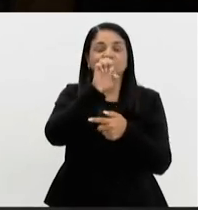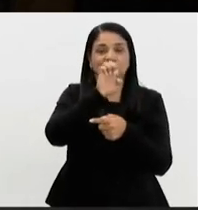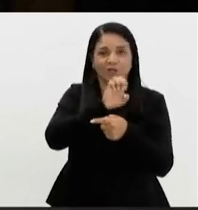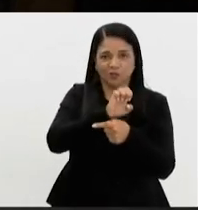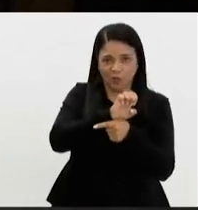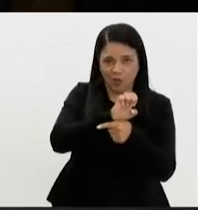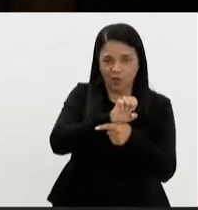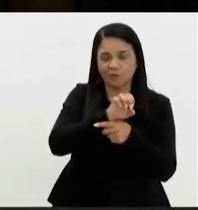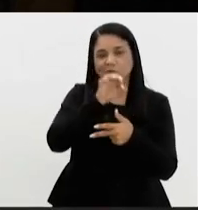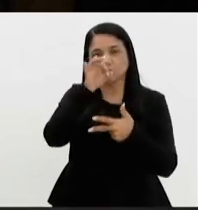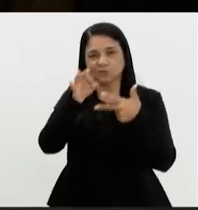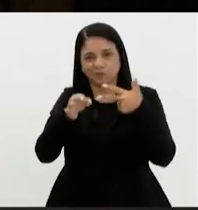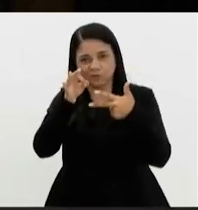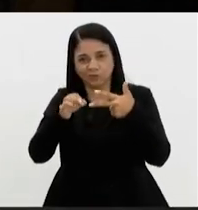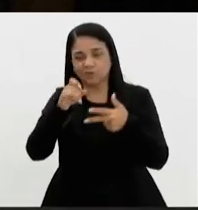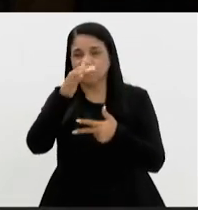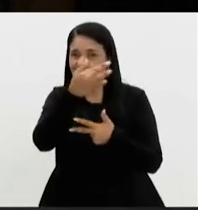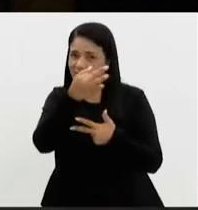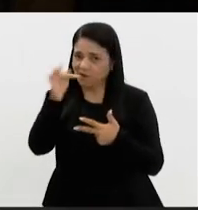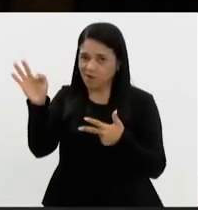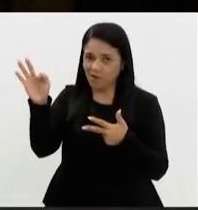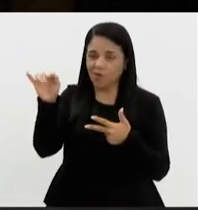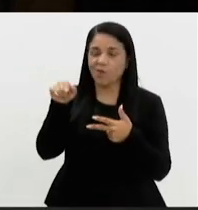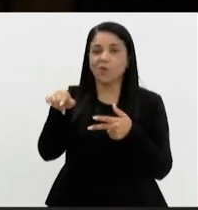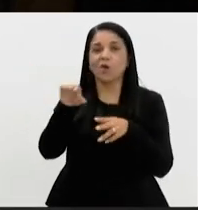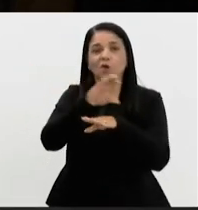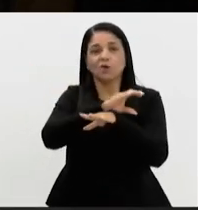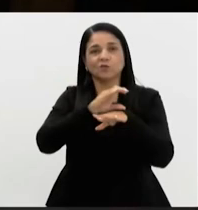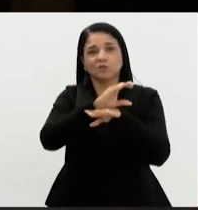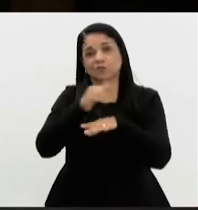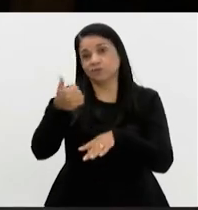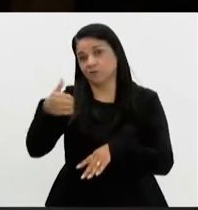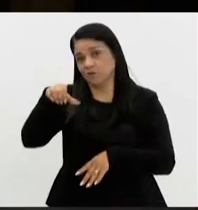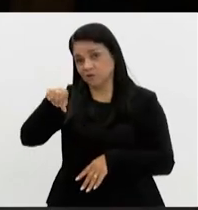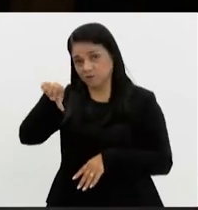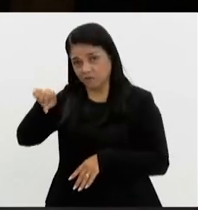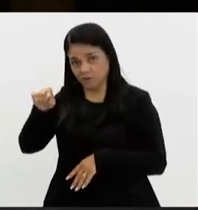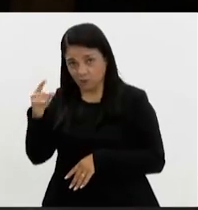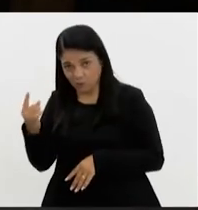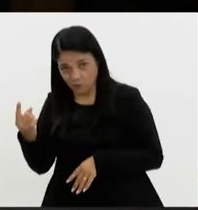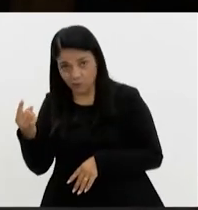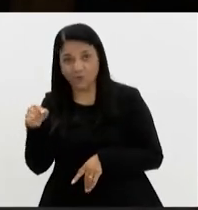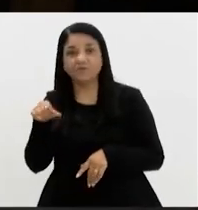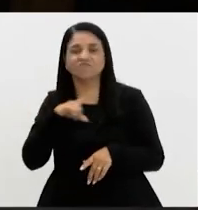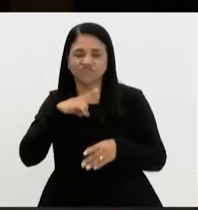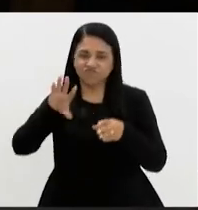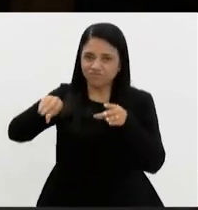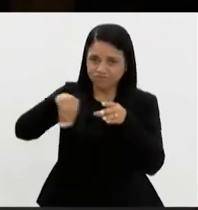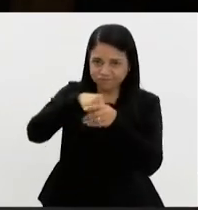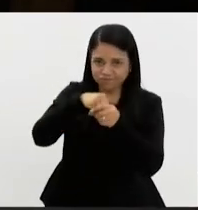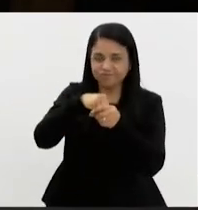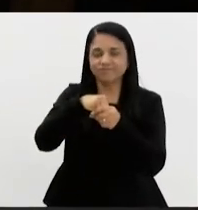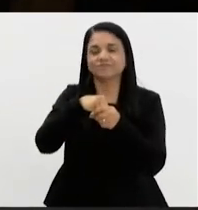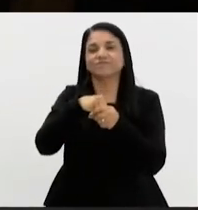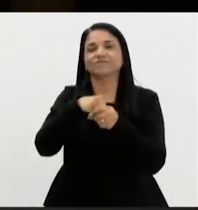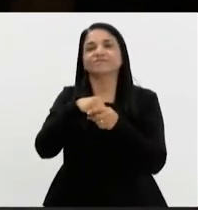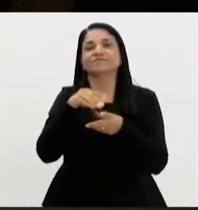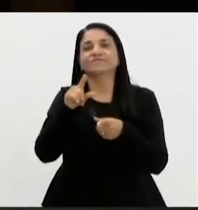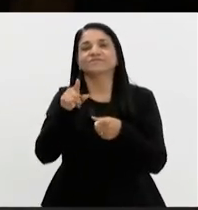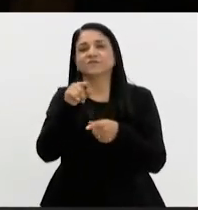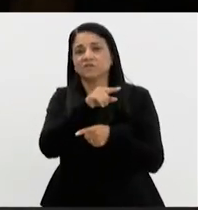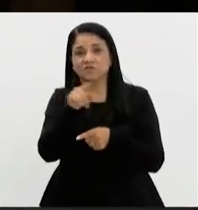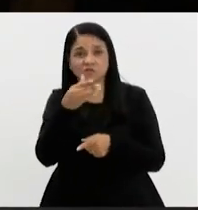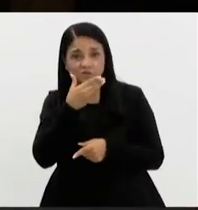judiciário Federal e a Constituição de 1891 assim o previu foi o os senhores e as